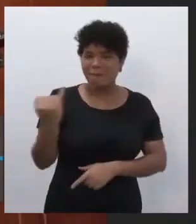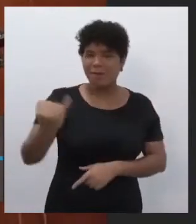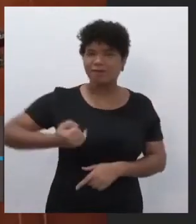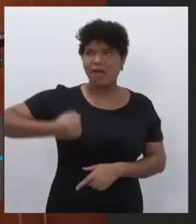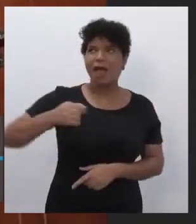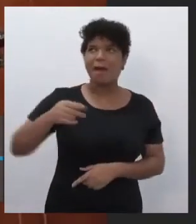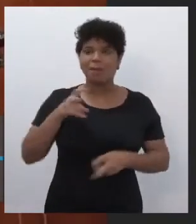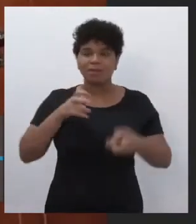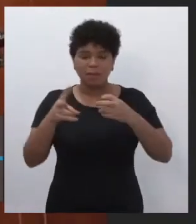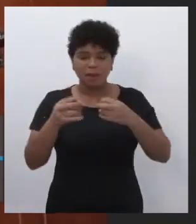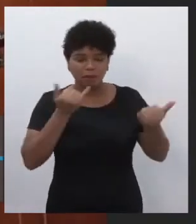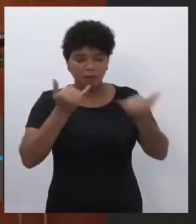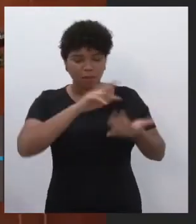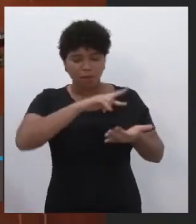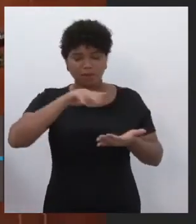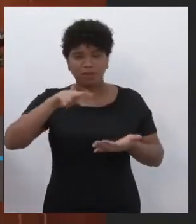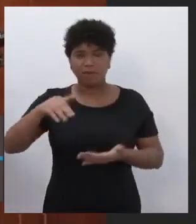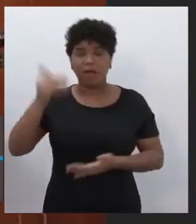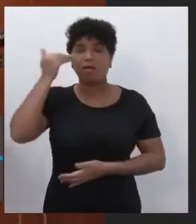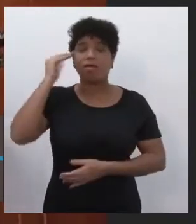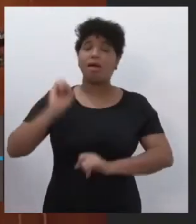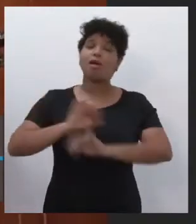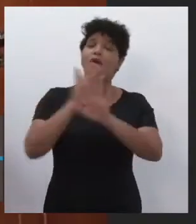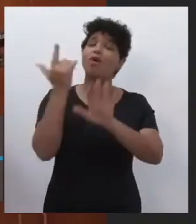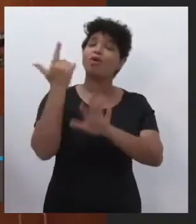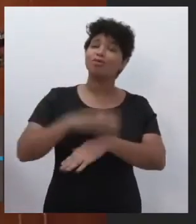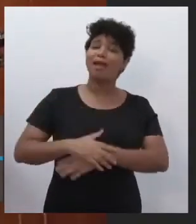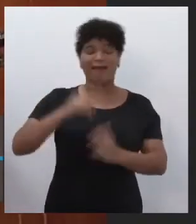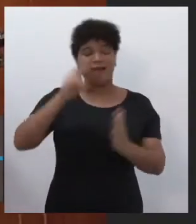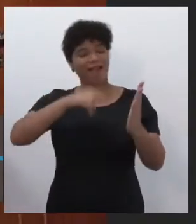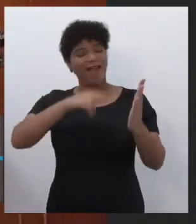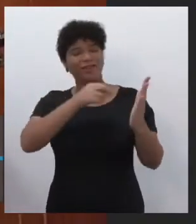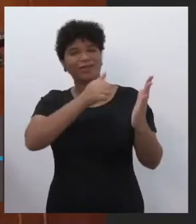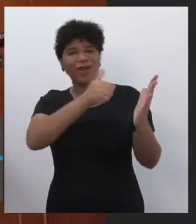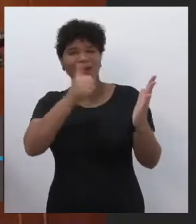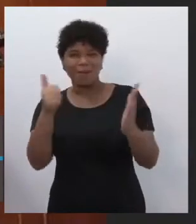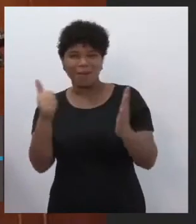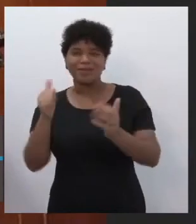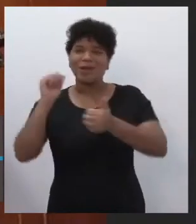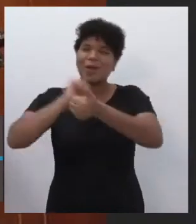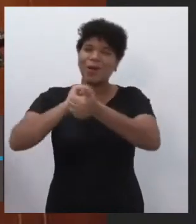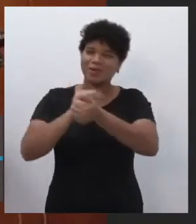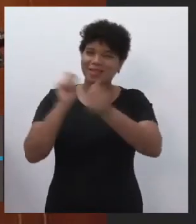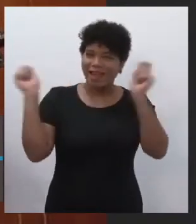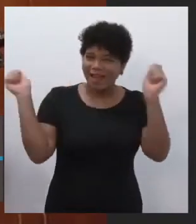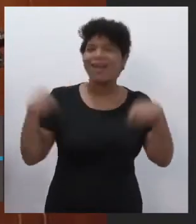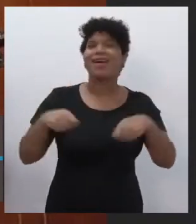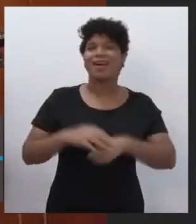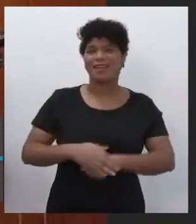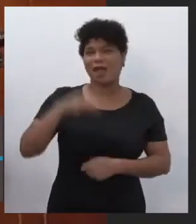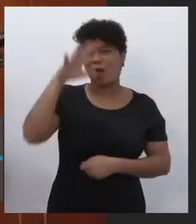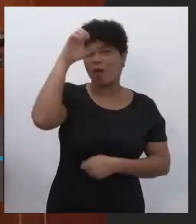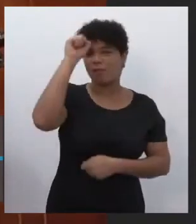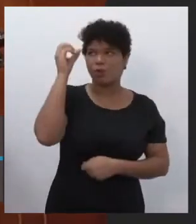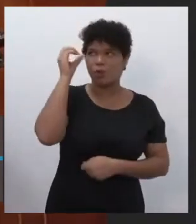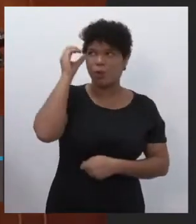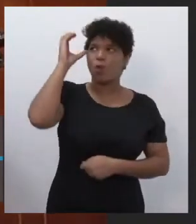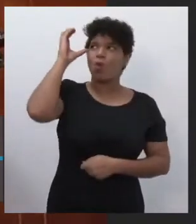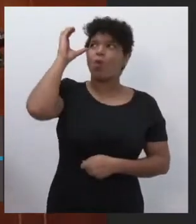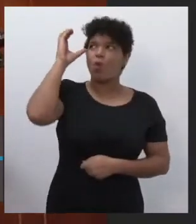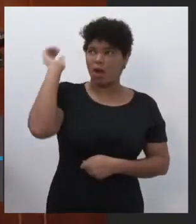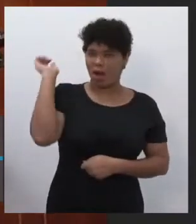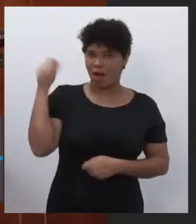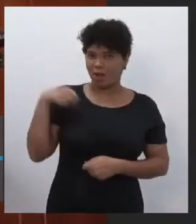compreensão de informações, tornando a leitura mais atrativa, visando aprofundar e enriquecer o aprendizado de todos